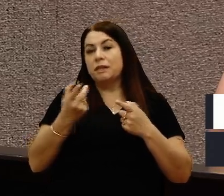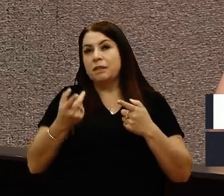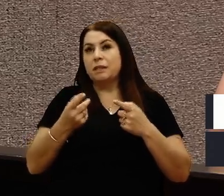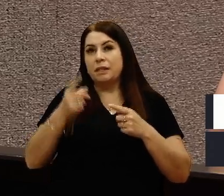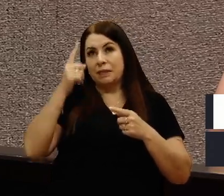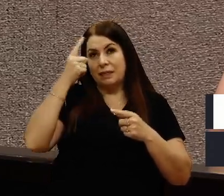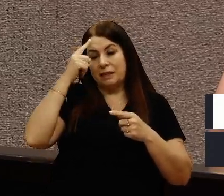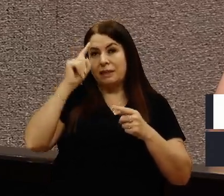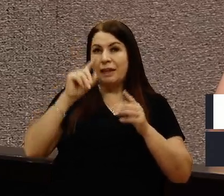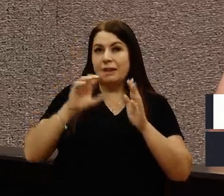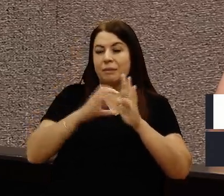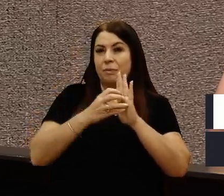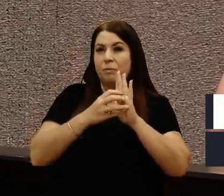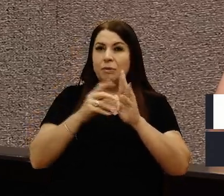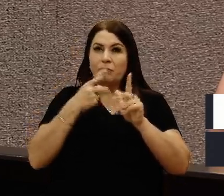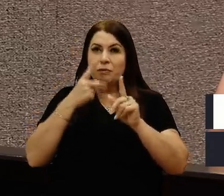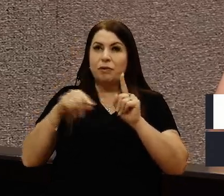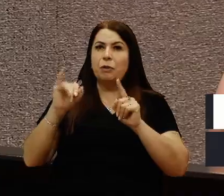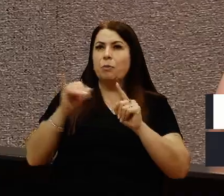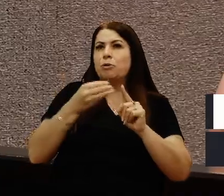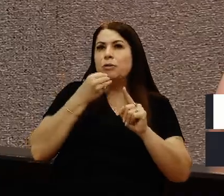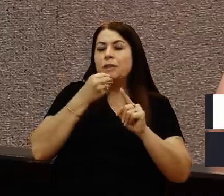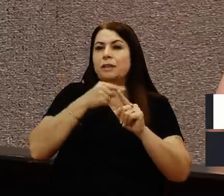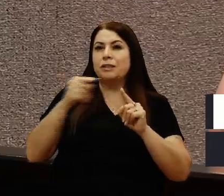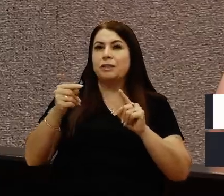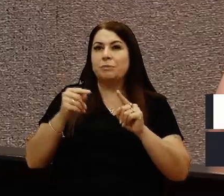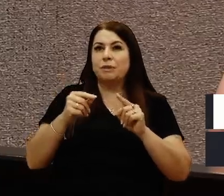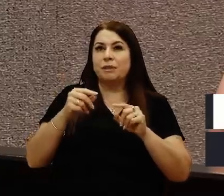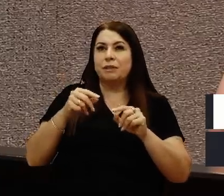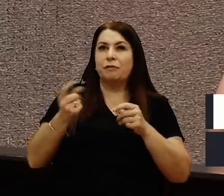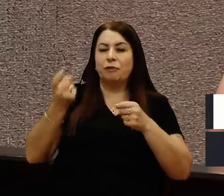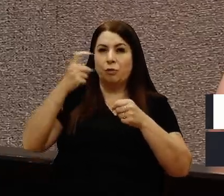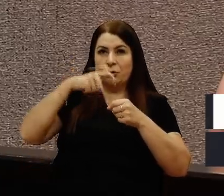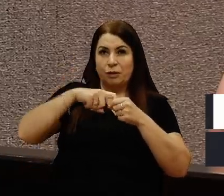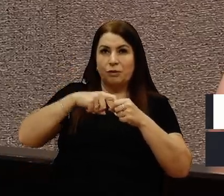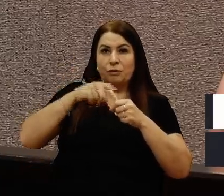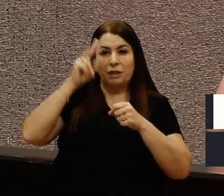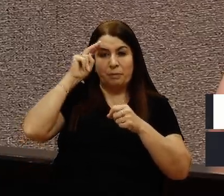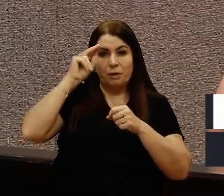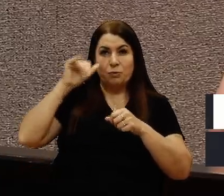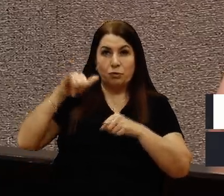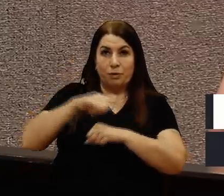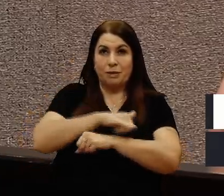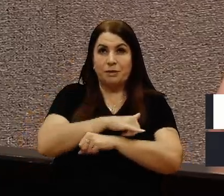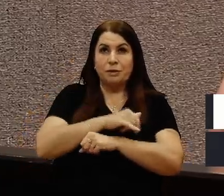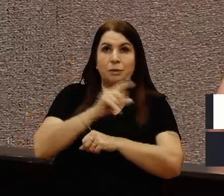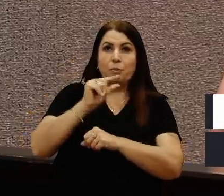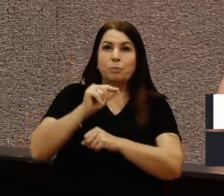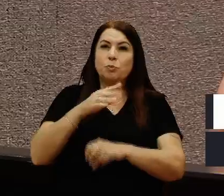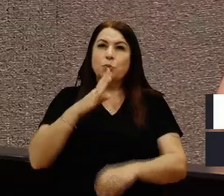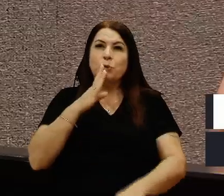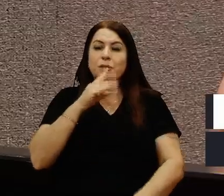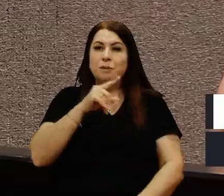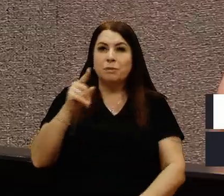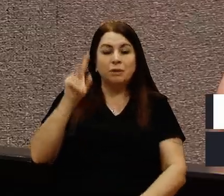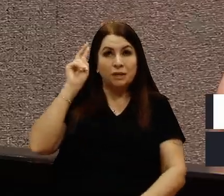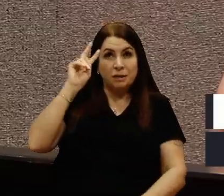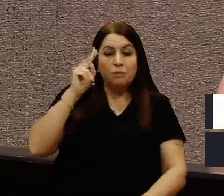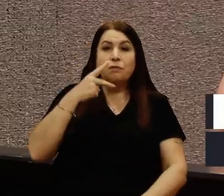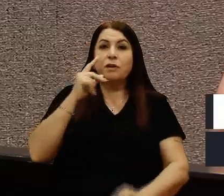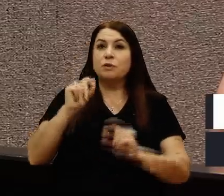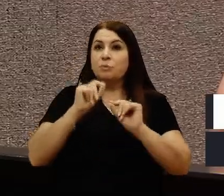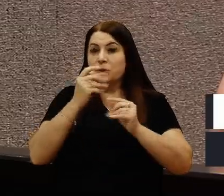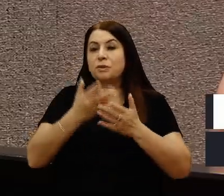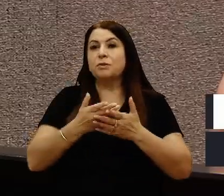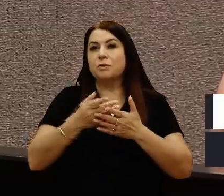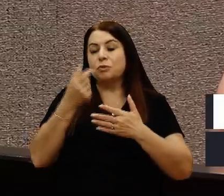ideológica, né? Já tive a oportunidade de lhe falar isso em voo, nós voltamos em abril de Brasília, lhe comentei isso, estávamos recém nos conhecendo e lembro que nós falamos sobre isso,